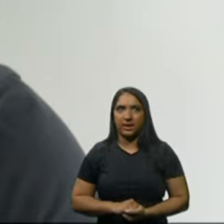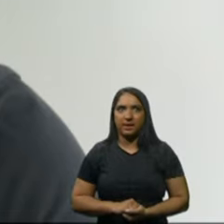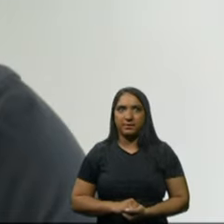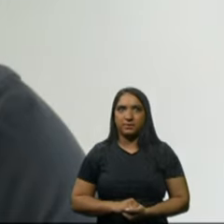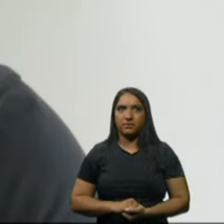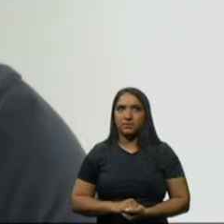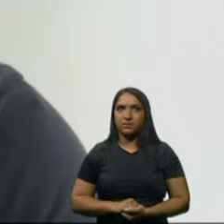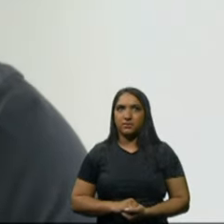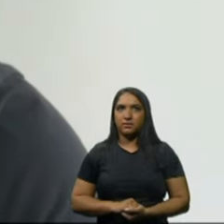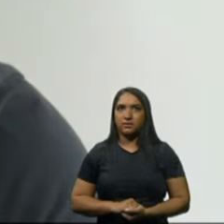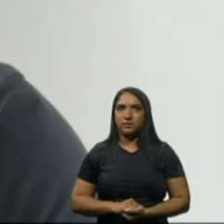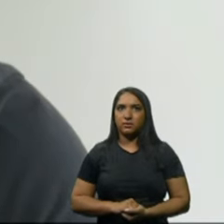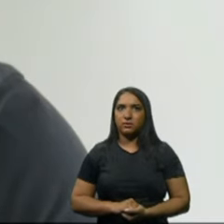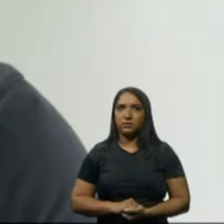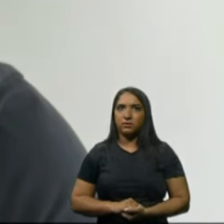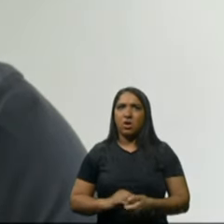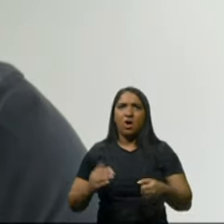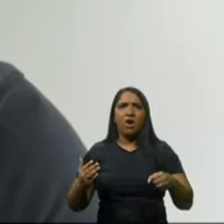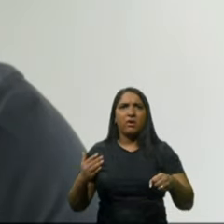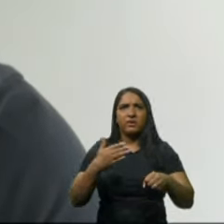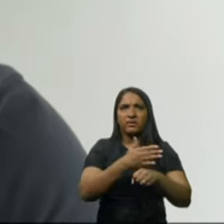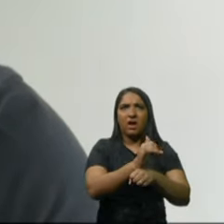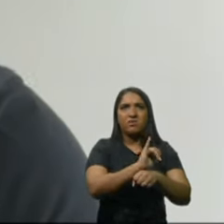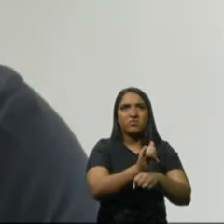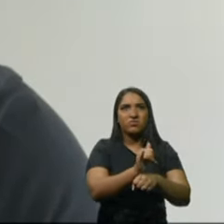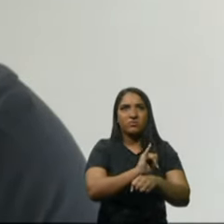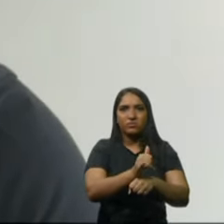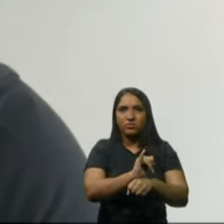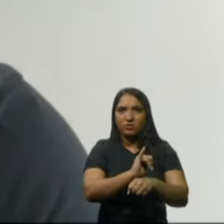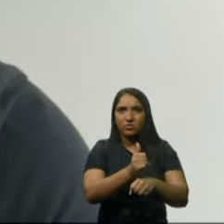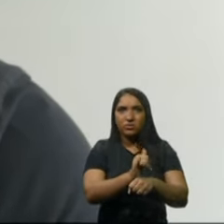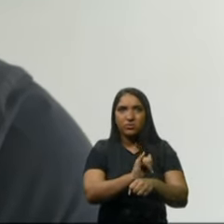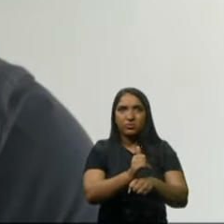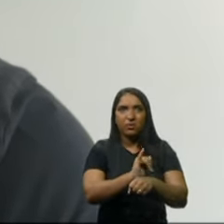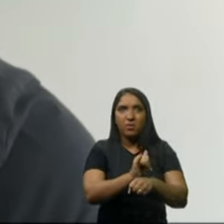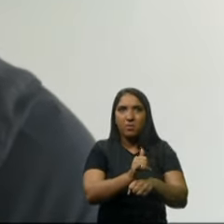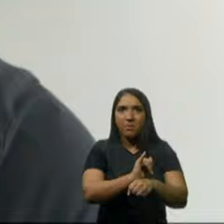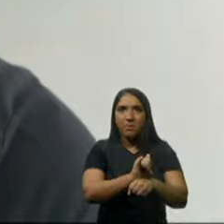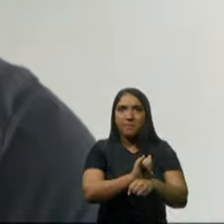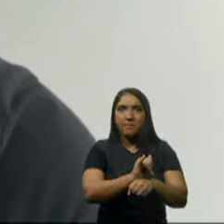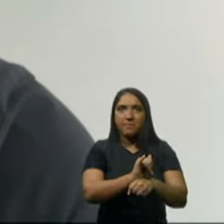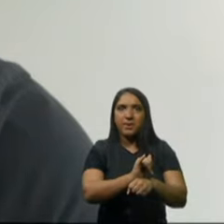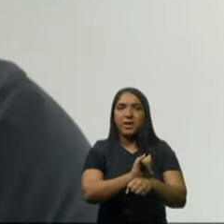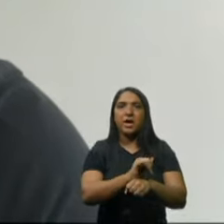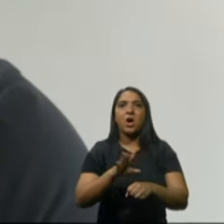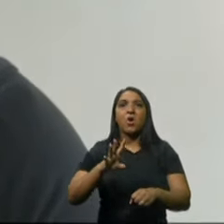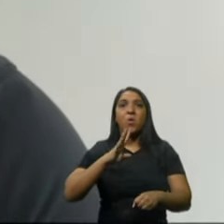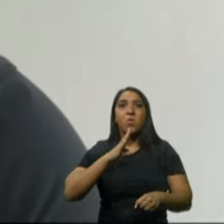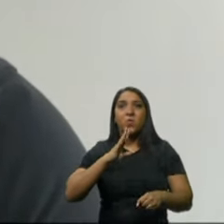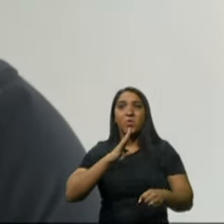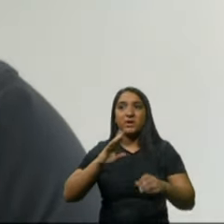nunca tinha entrado no YouTube que eu não sei lá